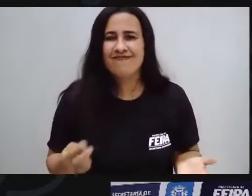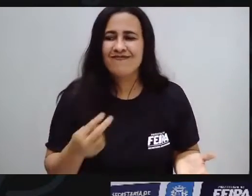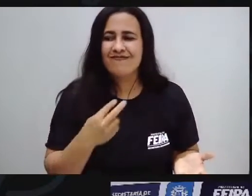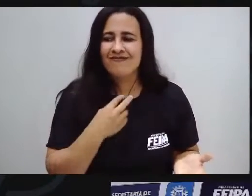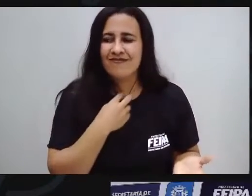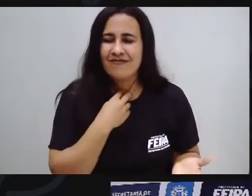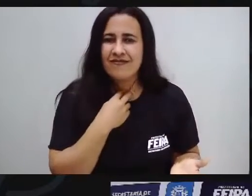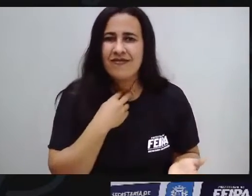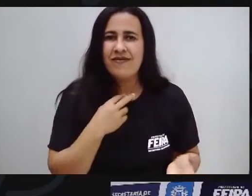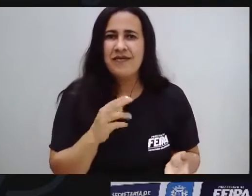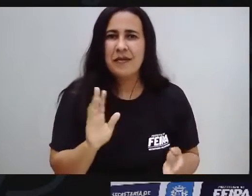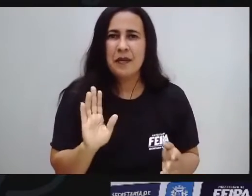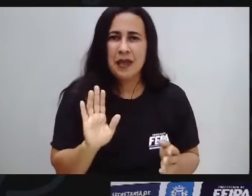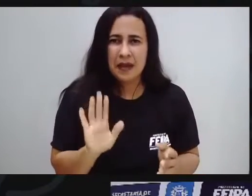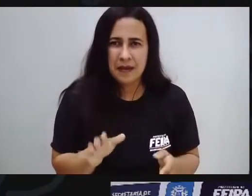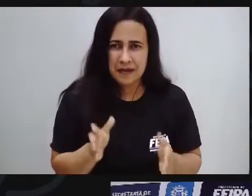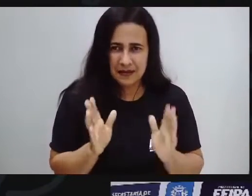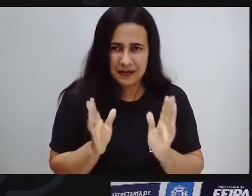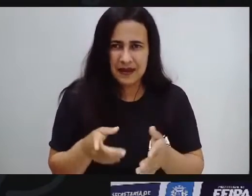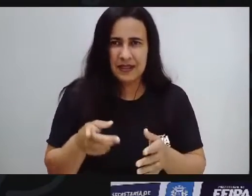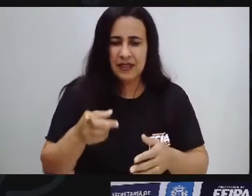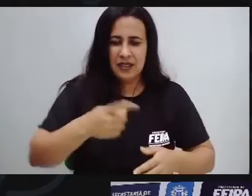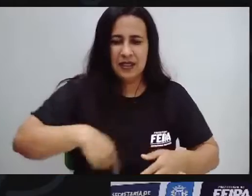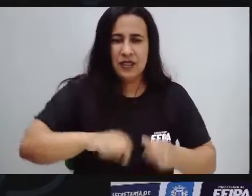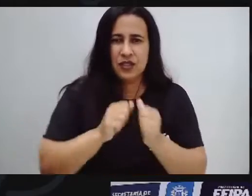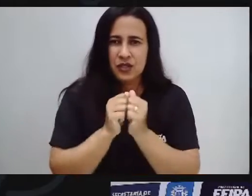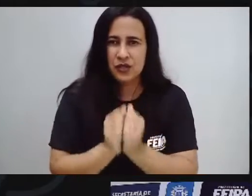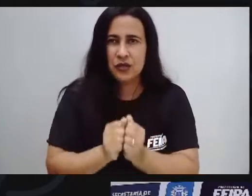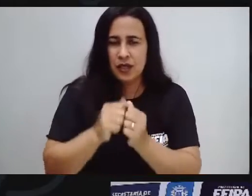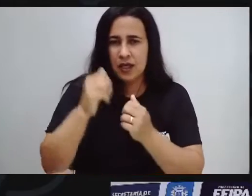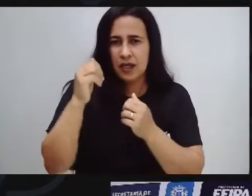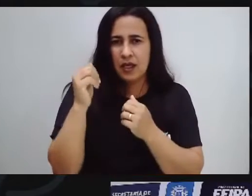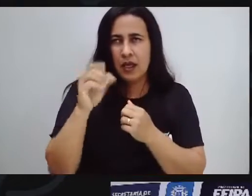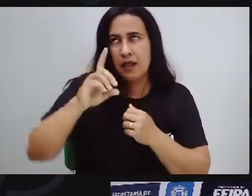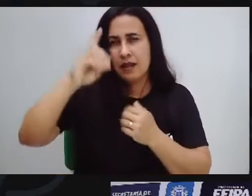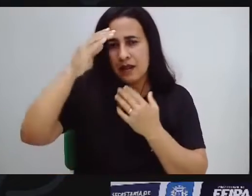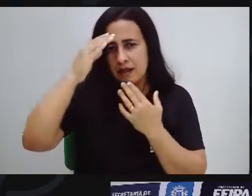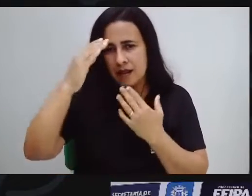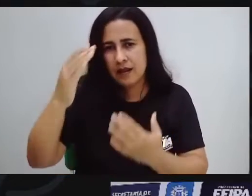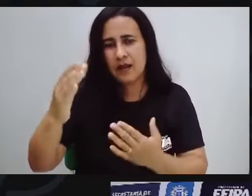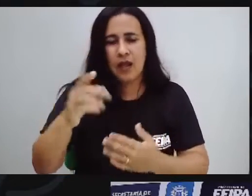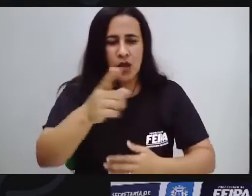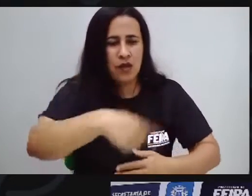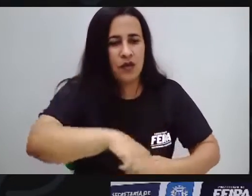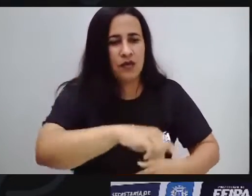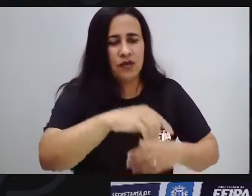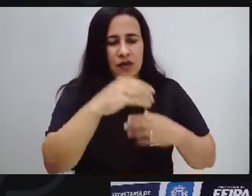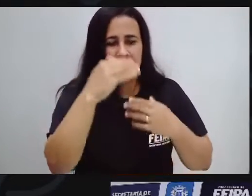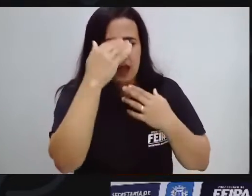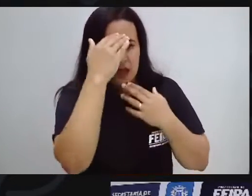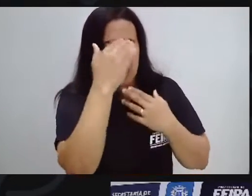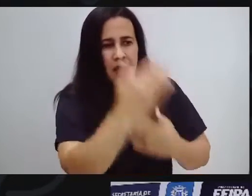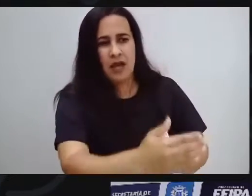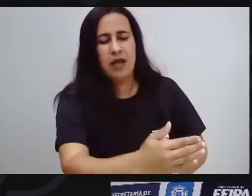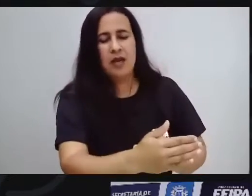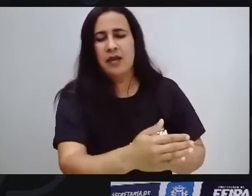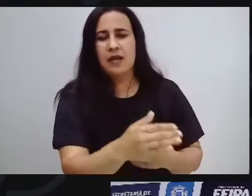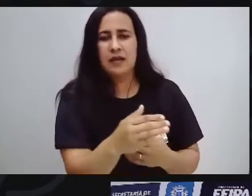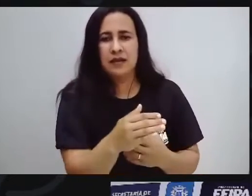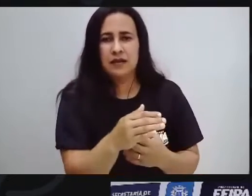estamos aqui graças a Deus agradecer a todo pessoal e parabenizar o pessoal a seguinte